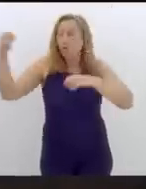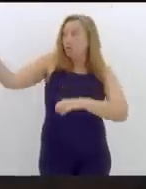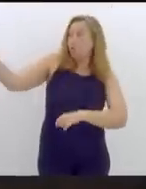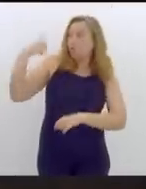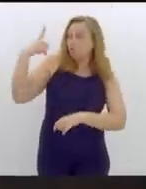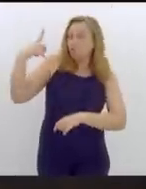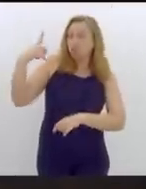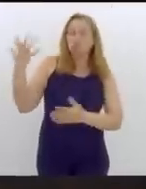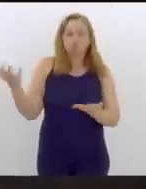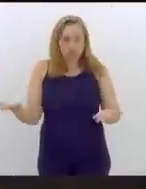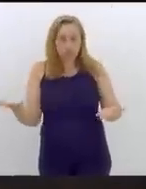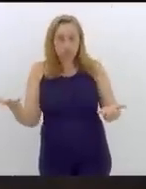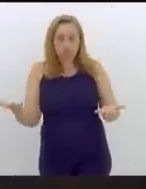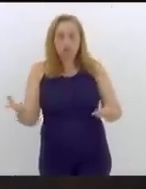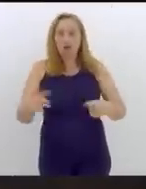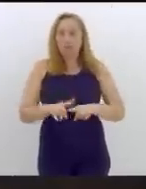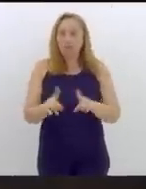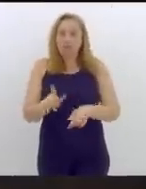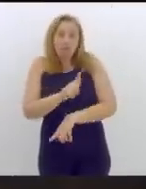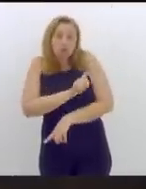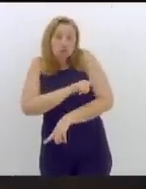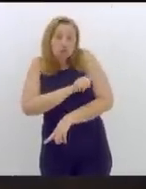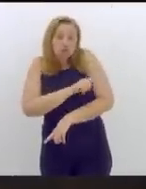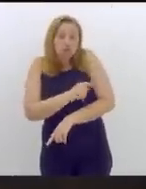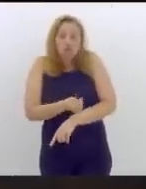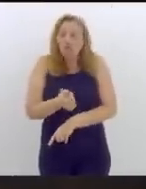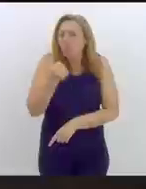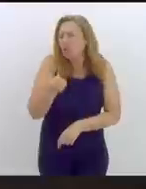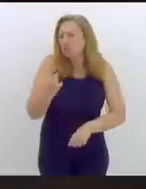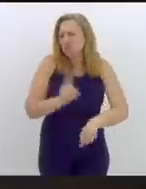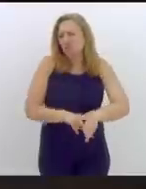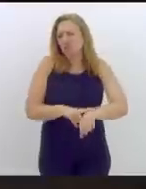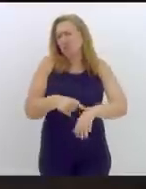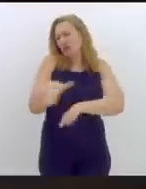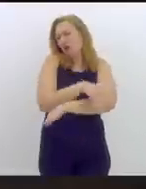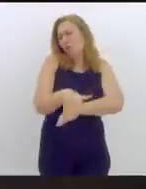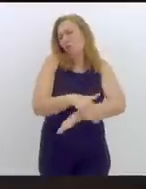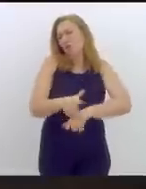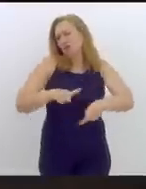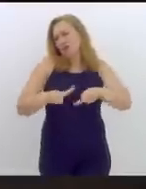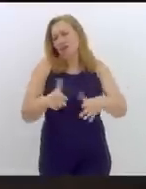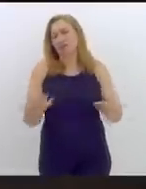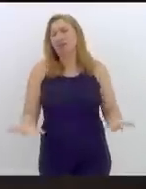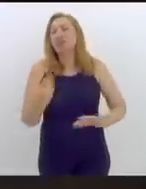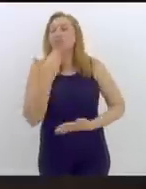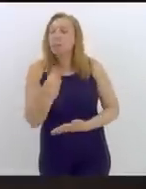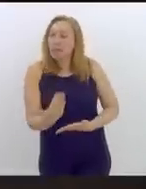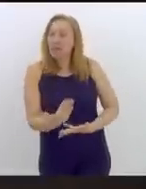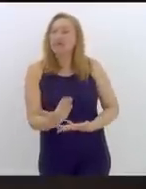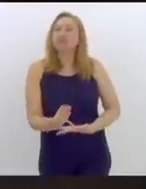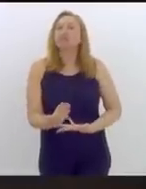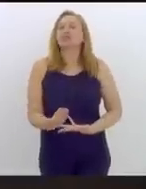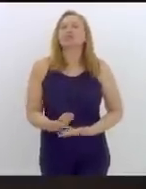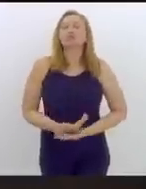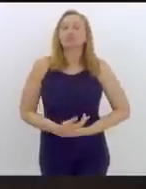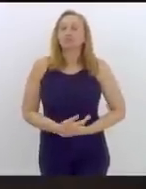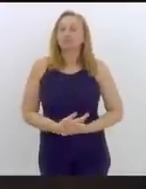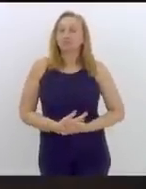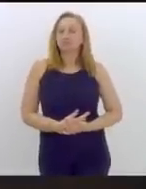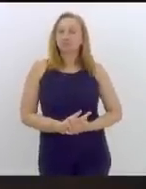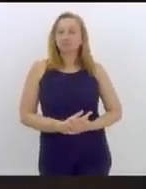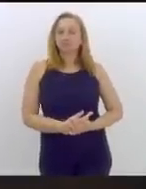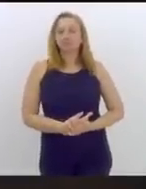numa proporção menor então assim a gente pede aqui encarecidamente a gente pede encarecidamente